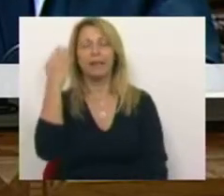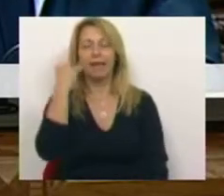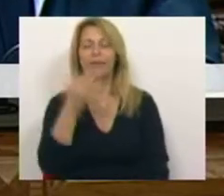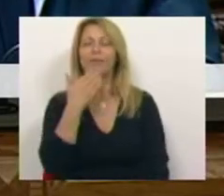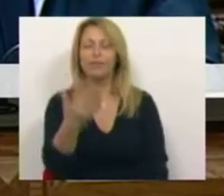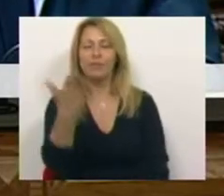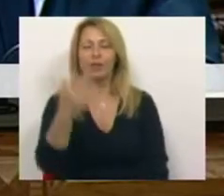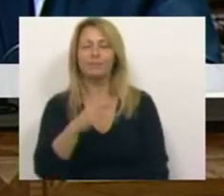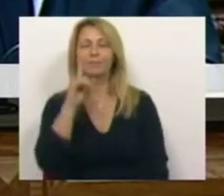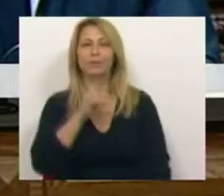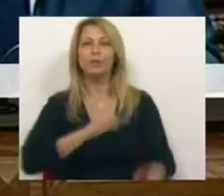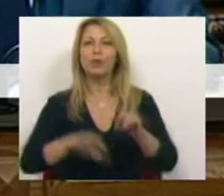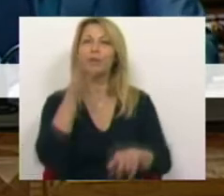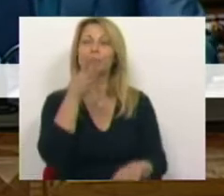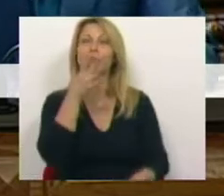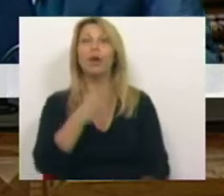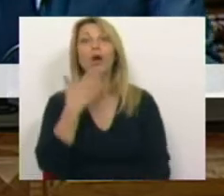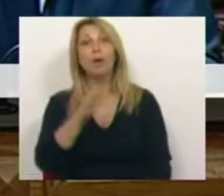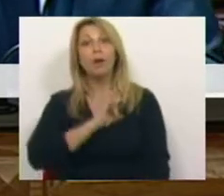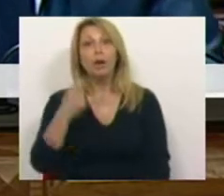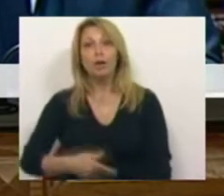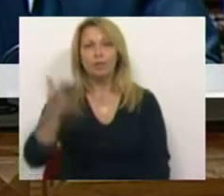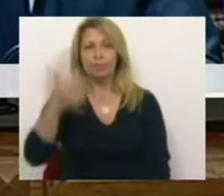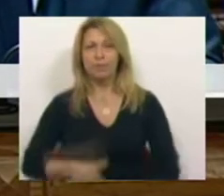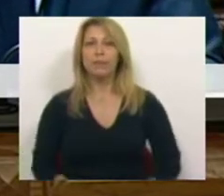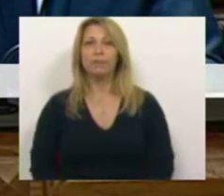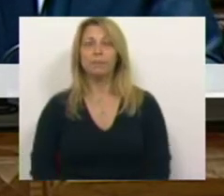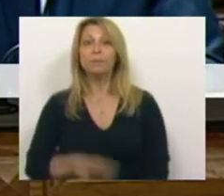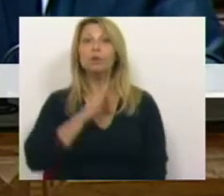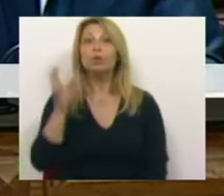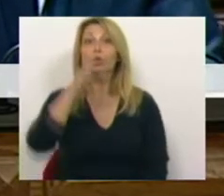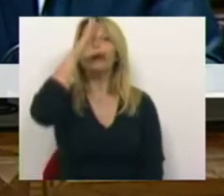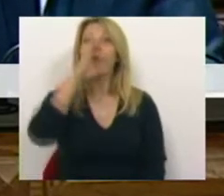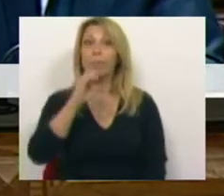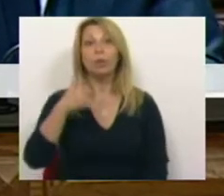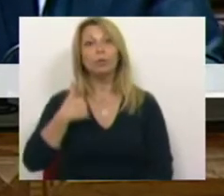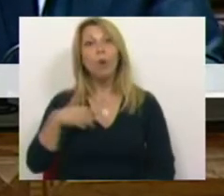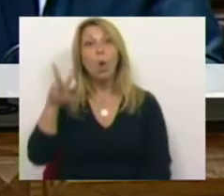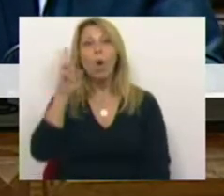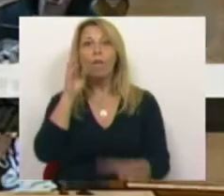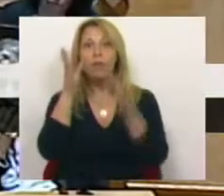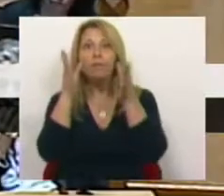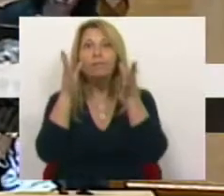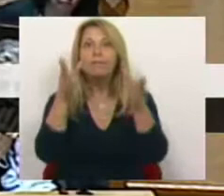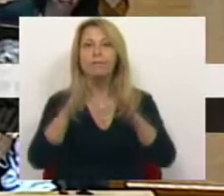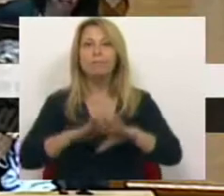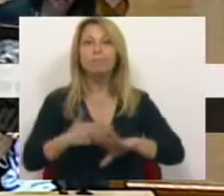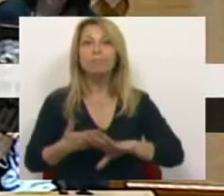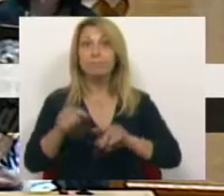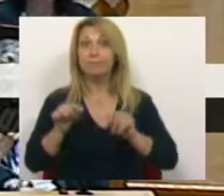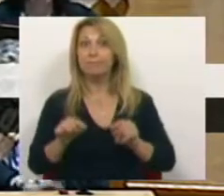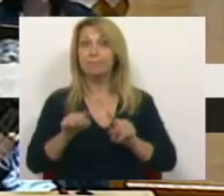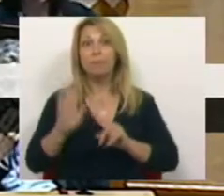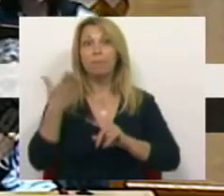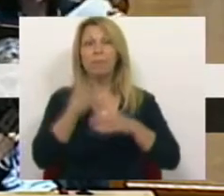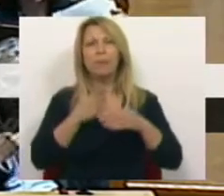Deputada. Muito obrigada, Sr. Presidente. Sr. Primeiro-Ministro, eu estive a ouvir muito atentamente esta primeira